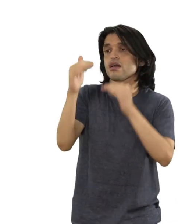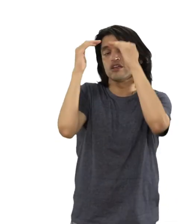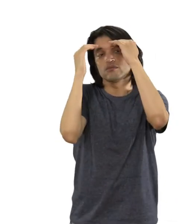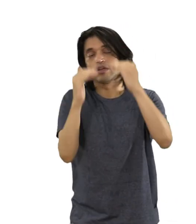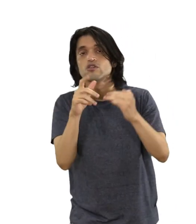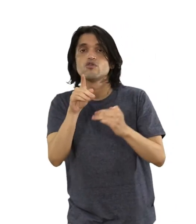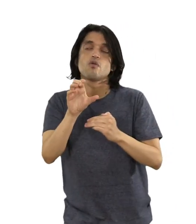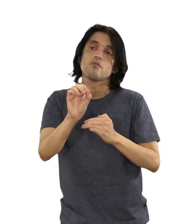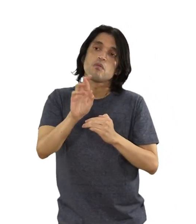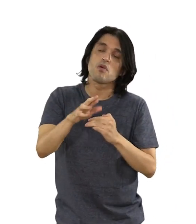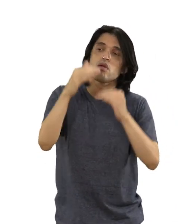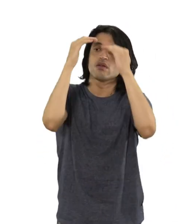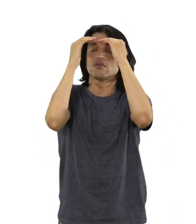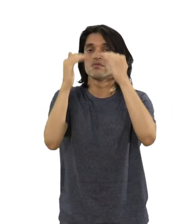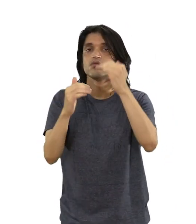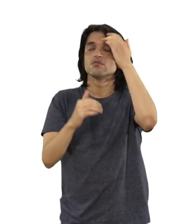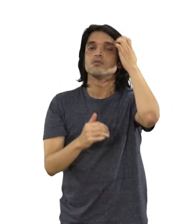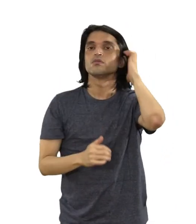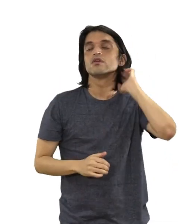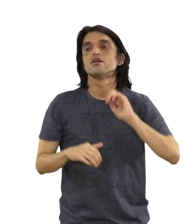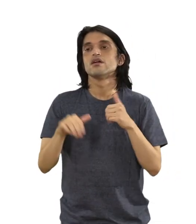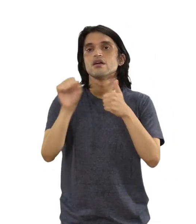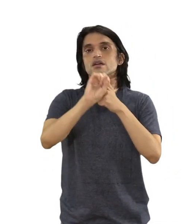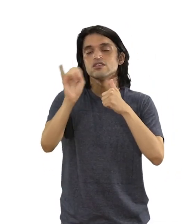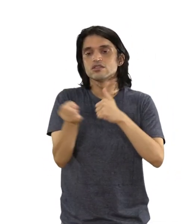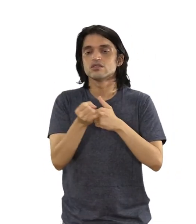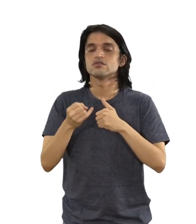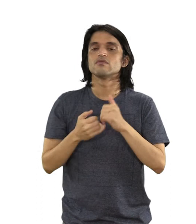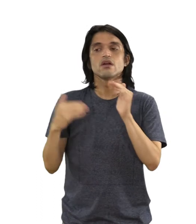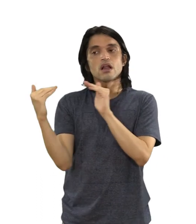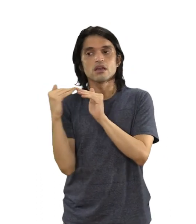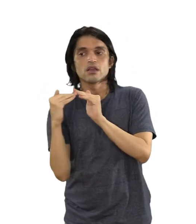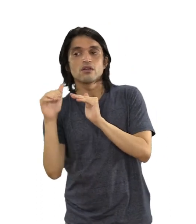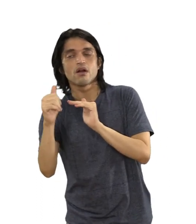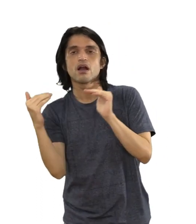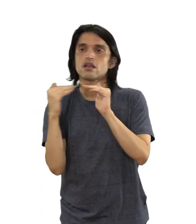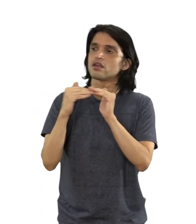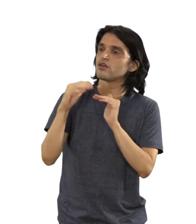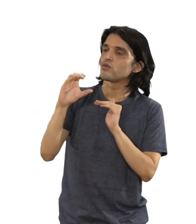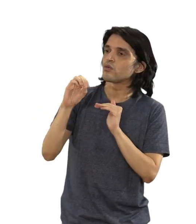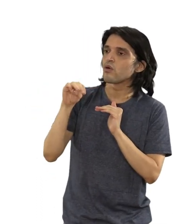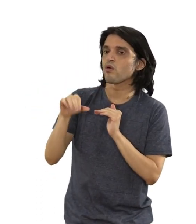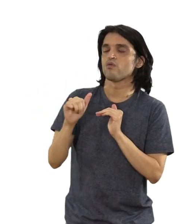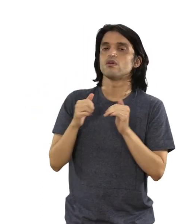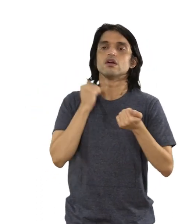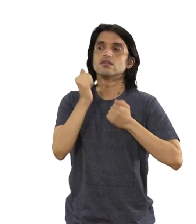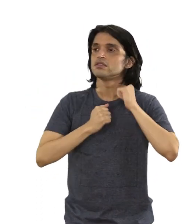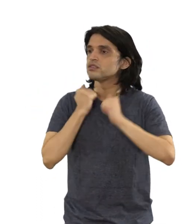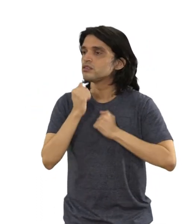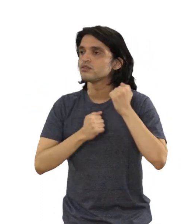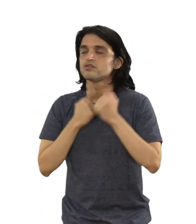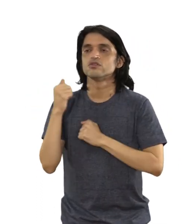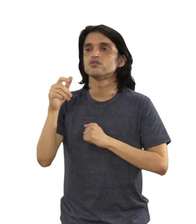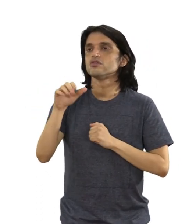por. Ou respeito para com. Adjetivos: alheio a, alheio com. Ansioso de, ansioso